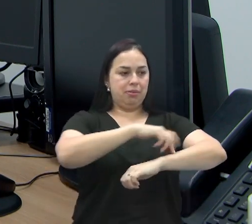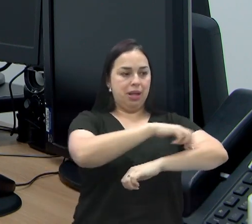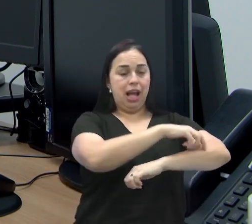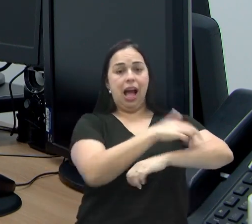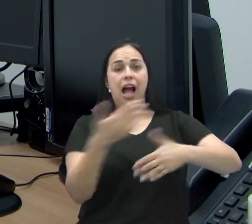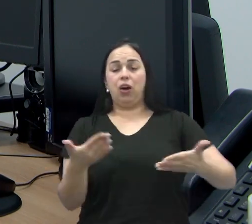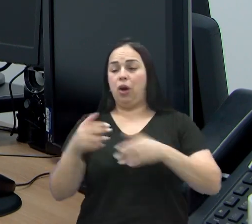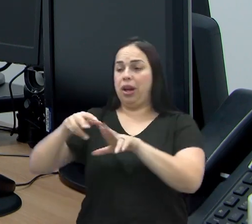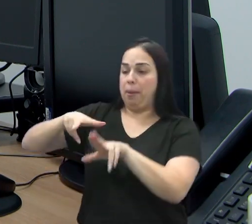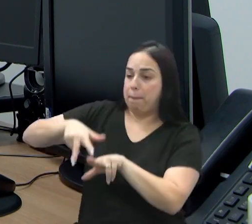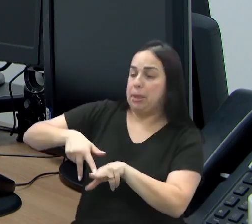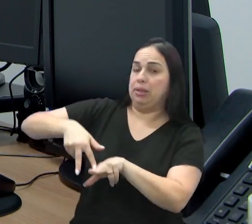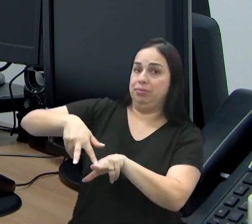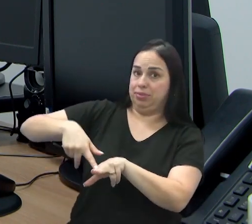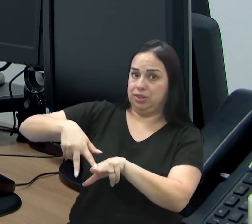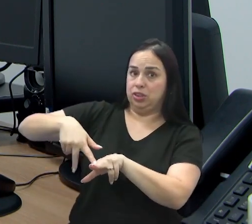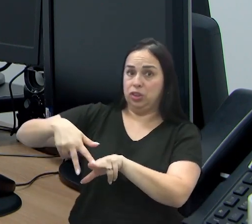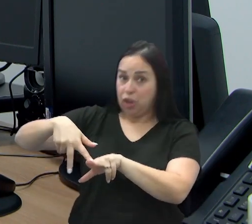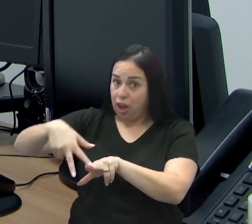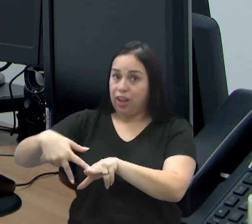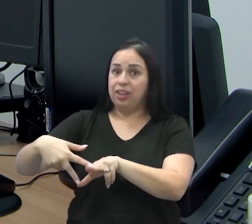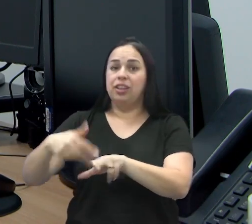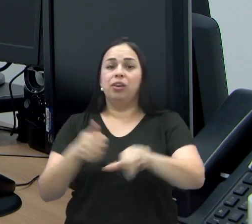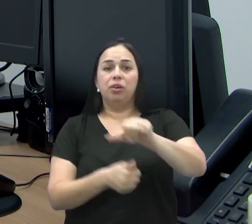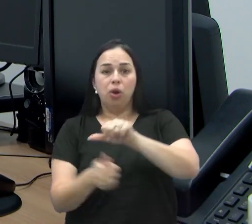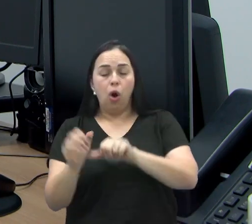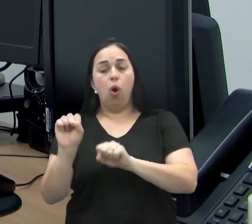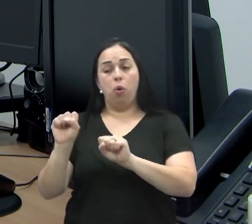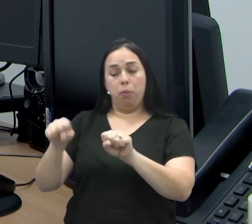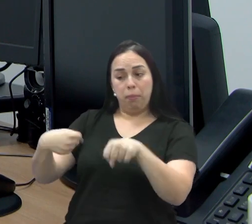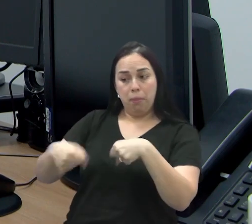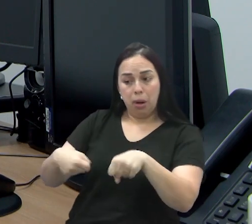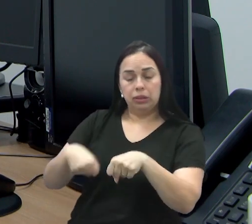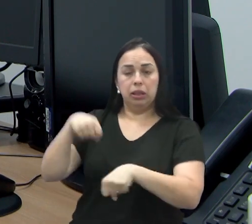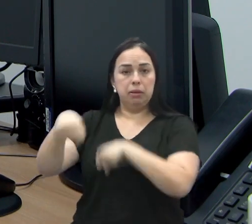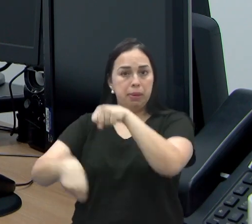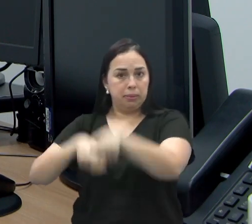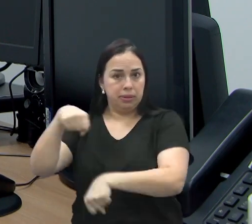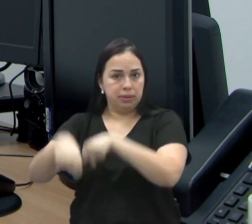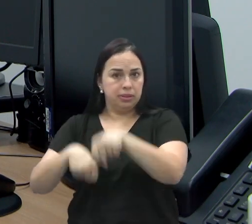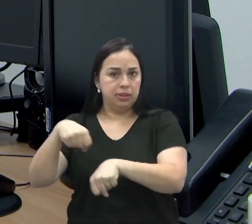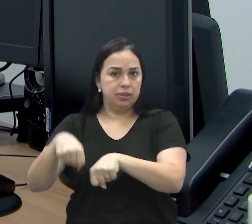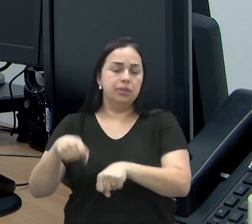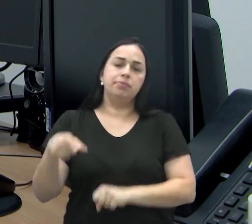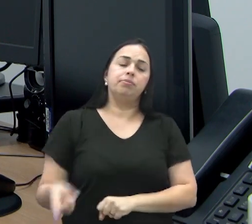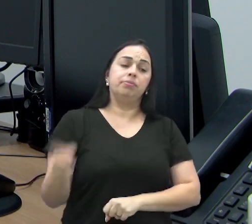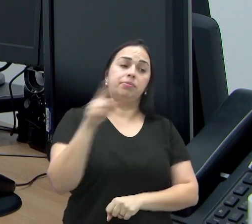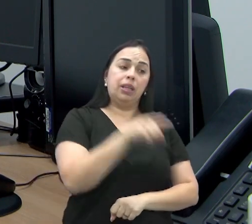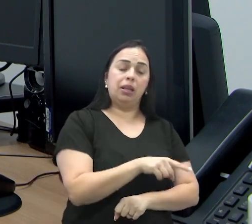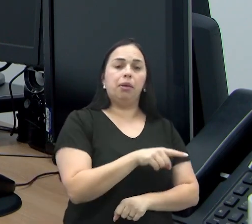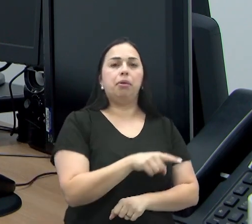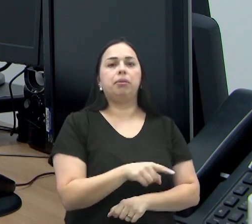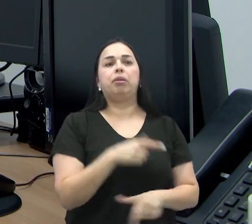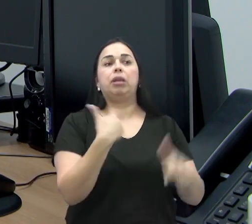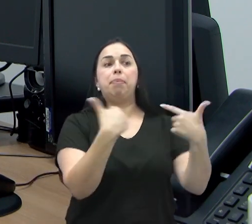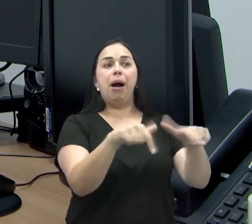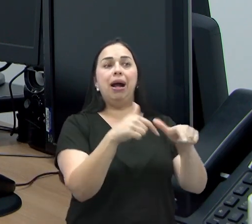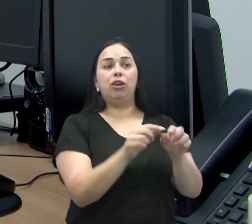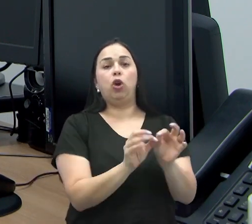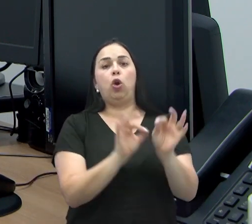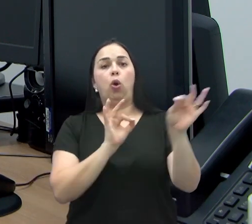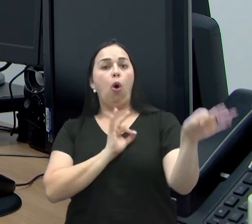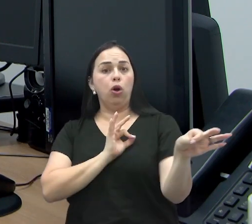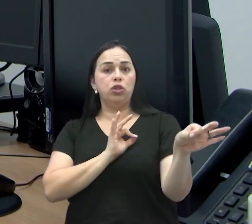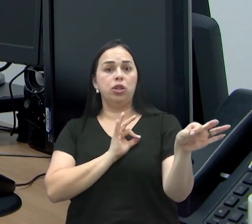andar de patinete, ou patinete, ou motoca, ou bicicleta. Aquele que tinha um trabalho, perdeu,